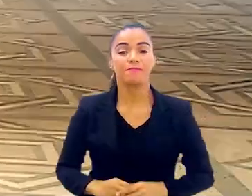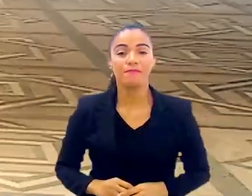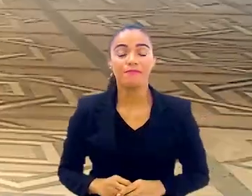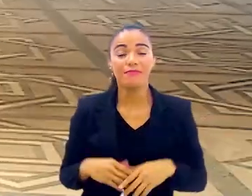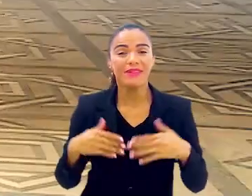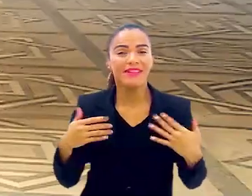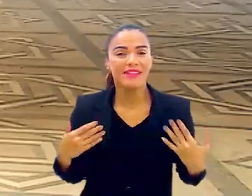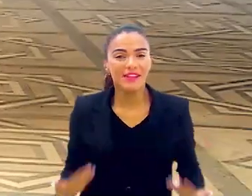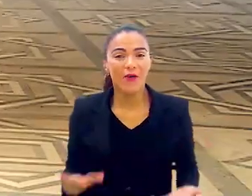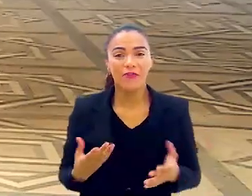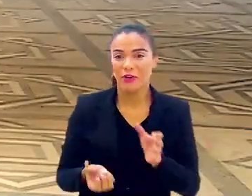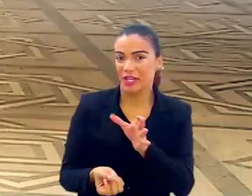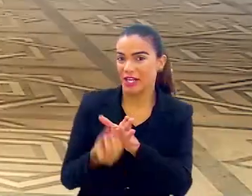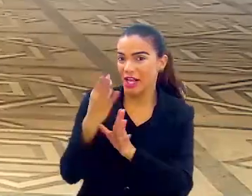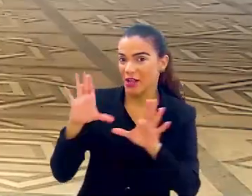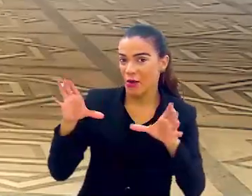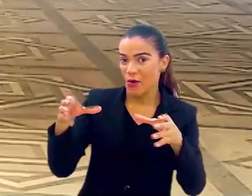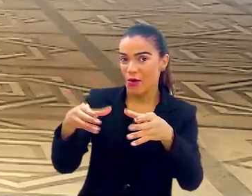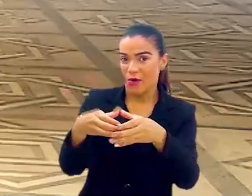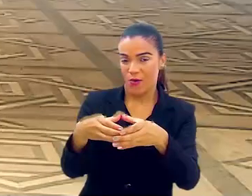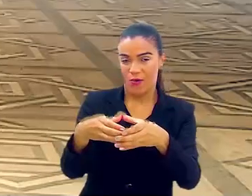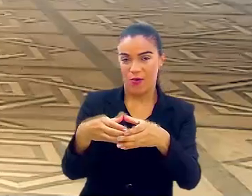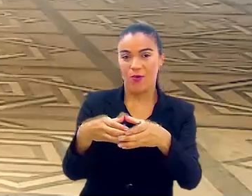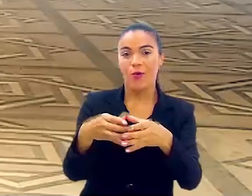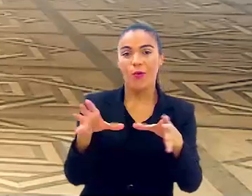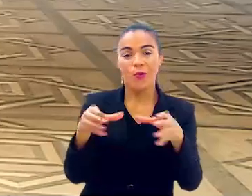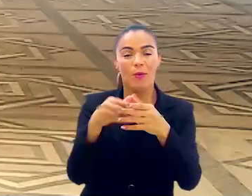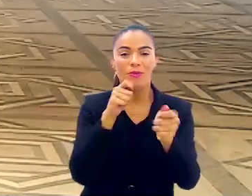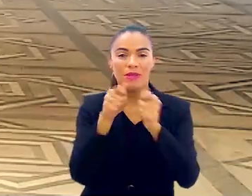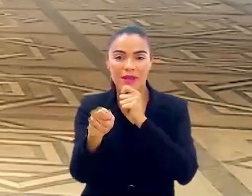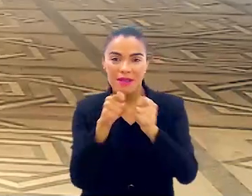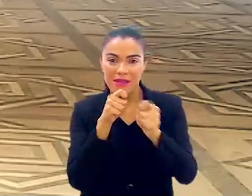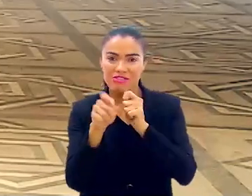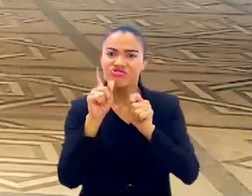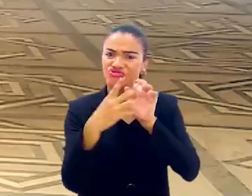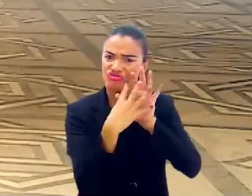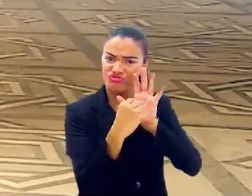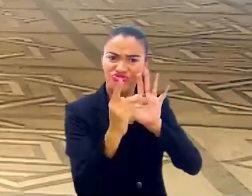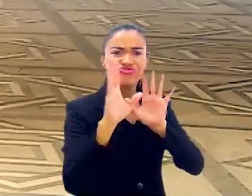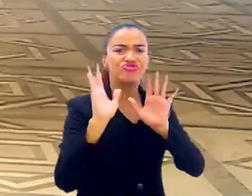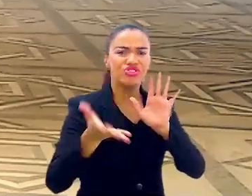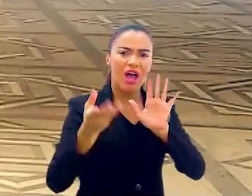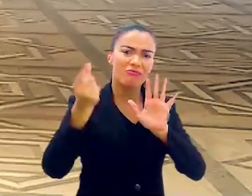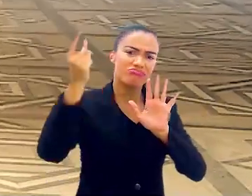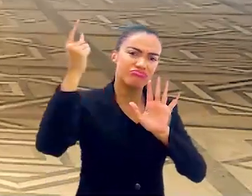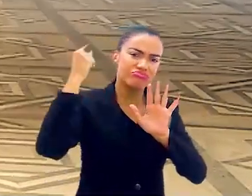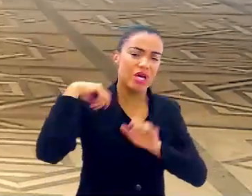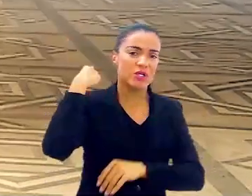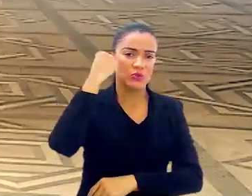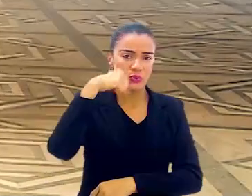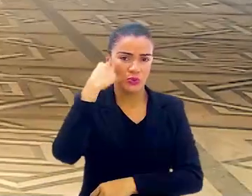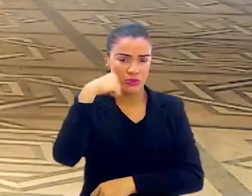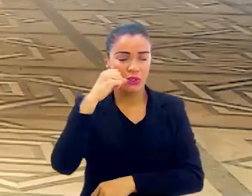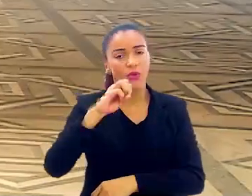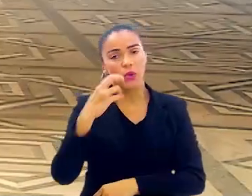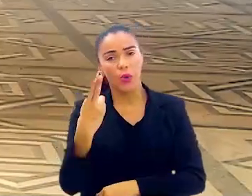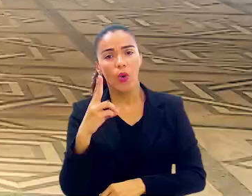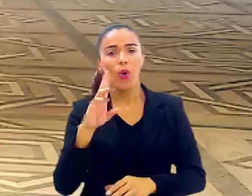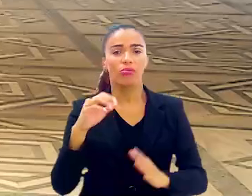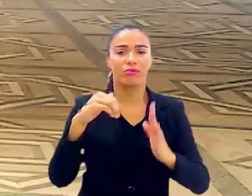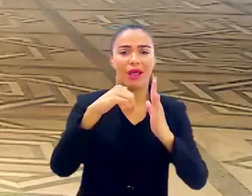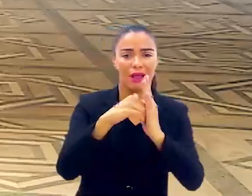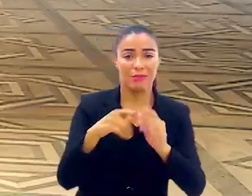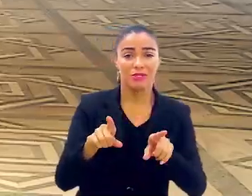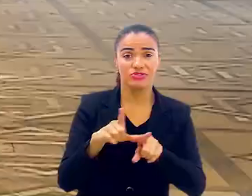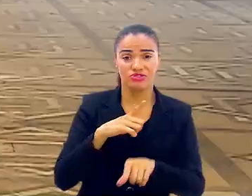Federal. Então, foi criado o Comitê de Imprensa, a exemplo do que já existia, tanto no Senado como